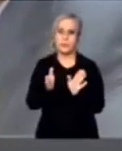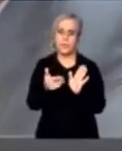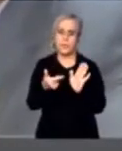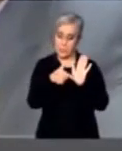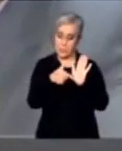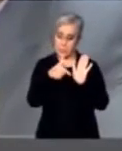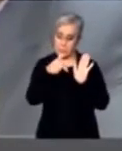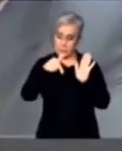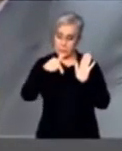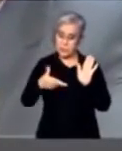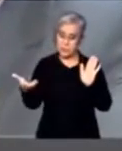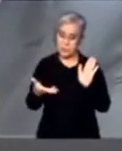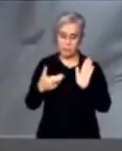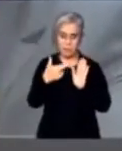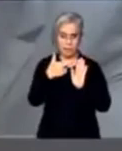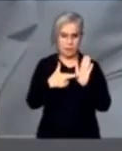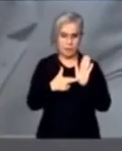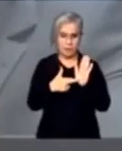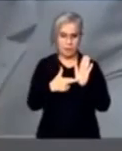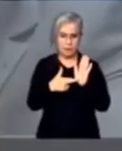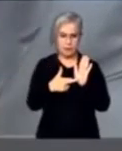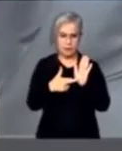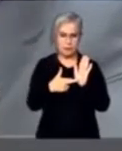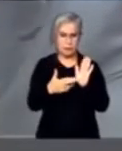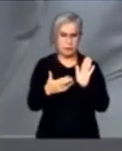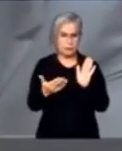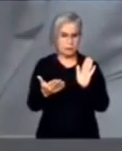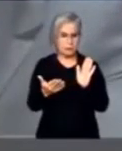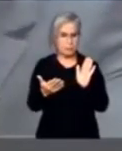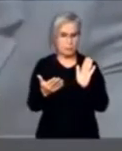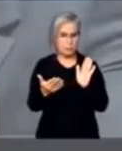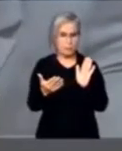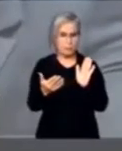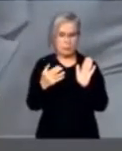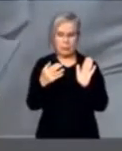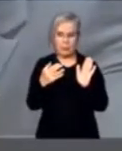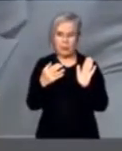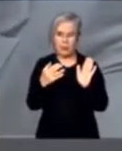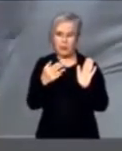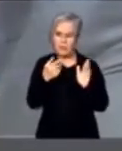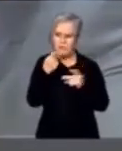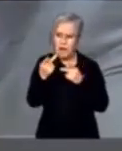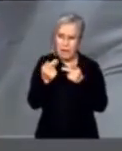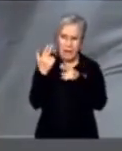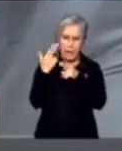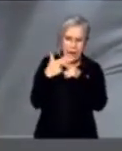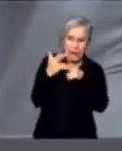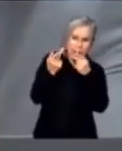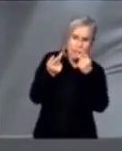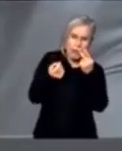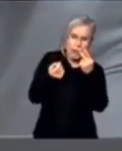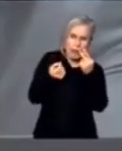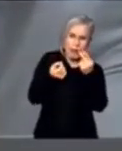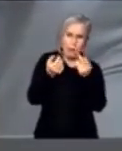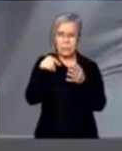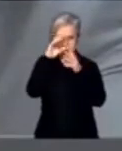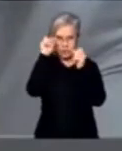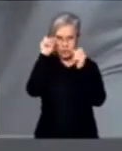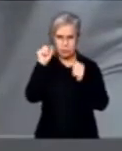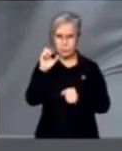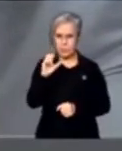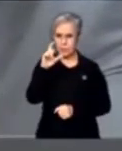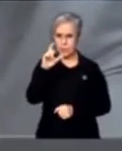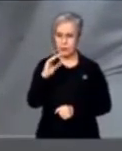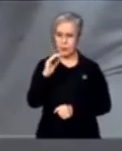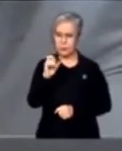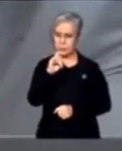aqui, nada a reclamar, e muito menos insinuar que seja um tribunal de exceção.